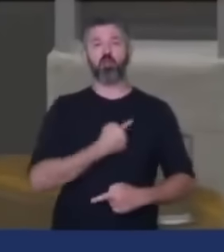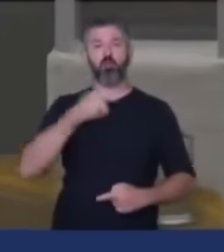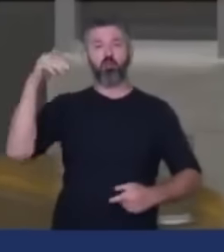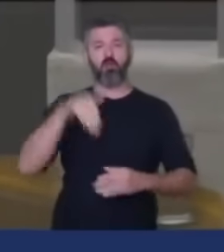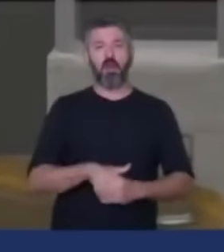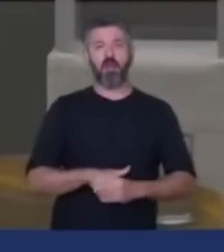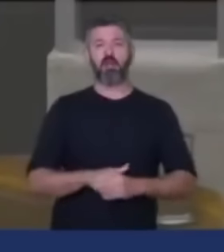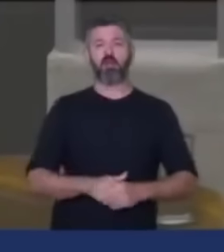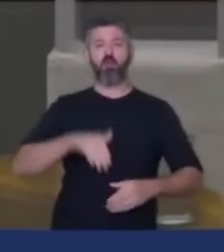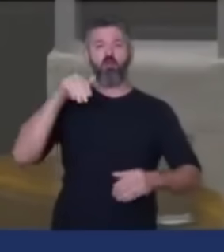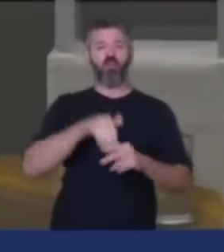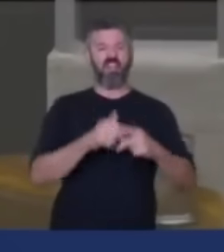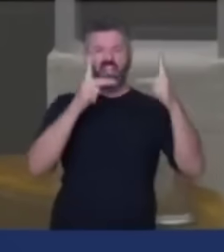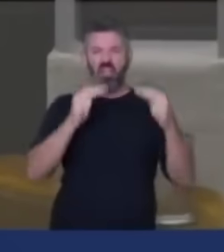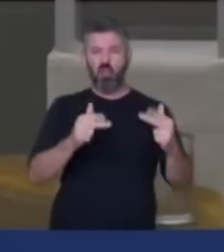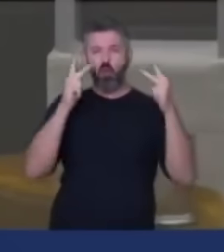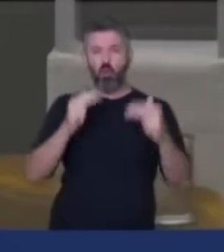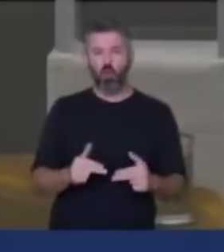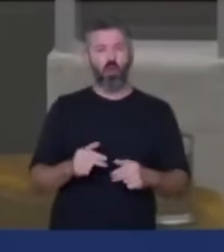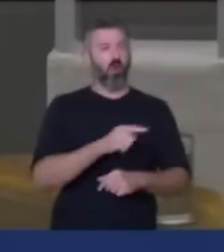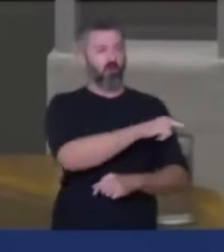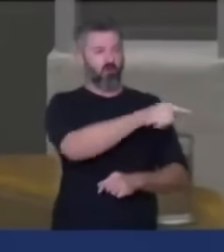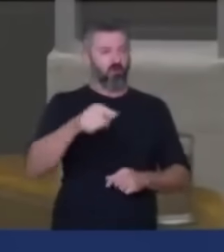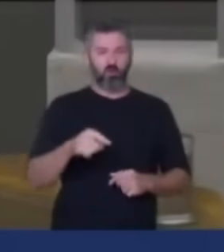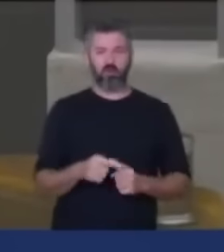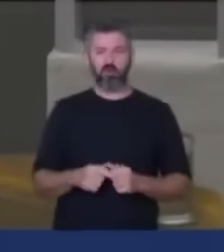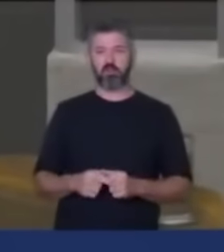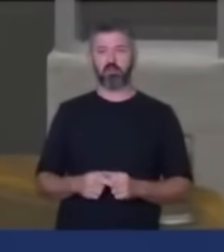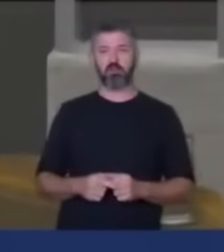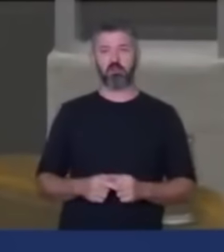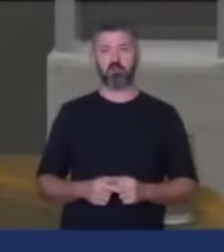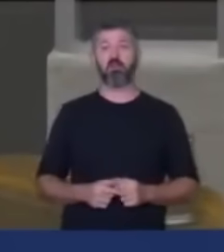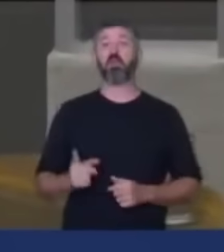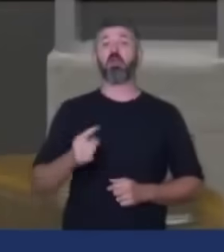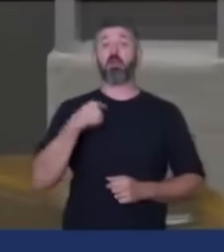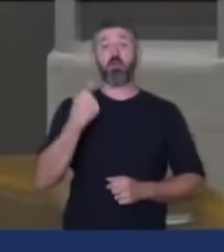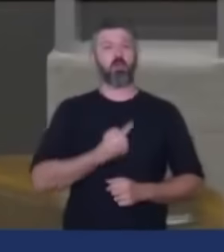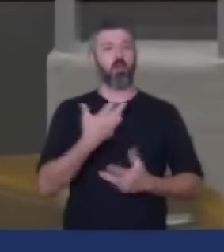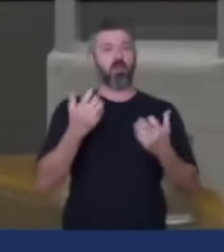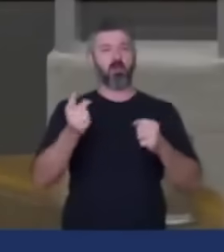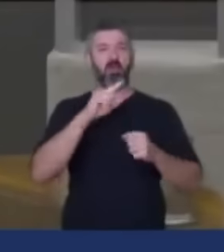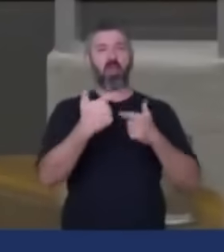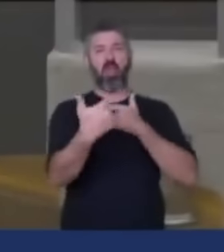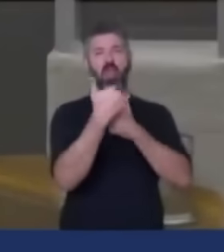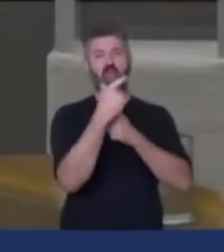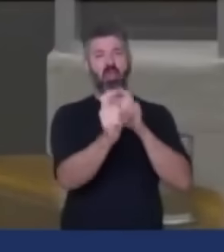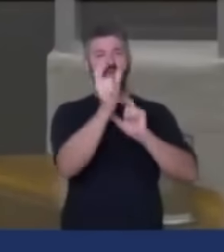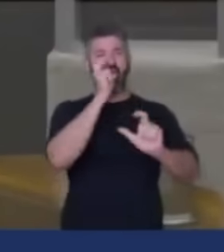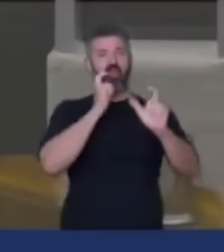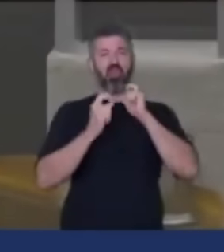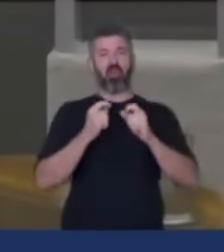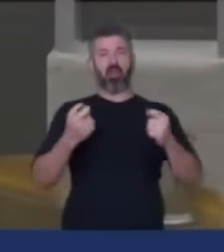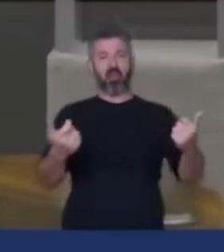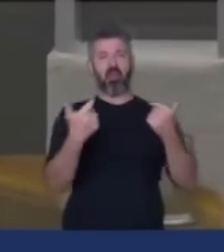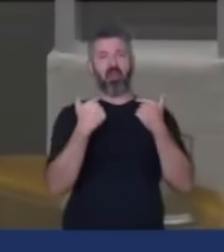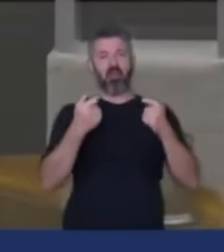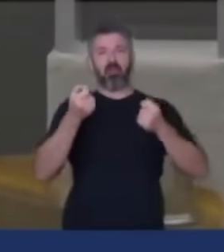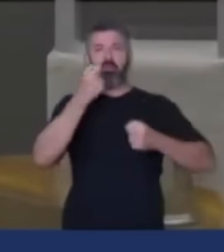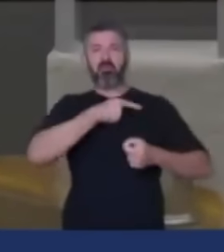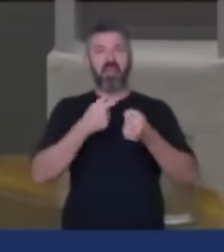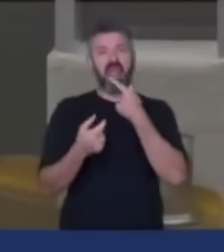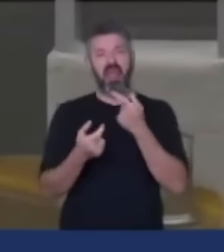os mesmos votos que elegeram vossas excelências não aceitaremos chacota ridicularização piada